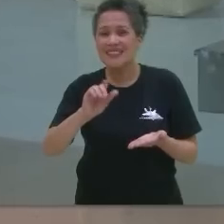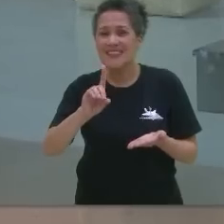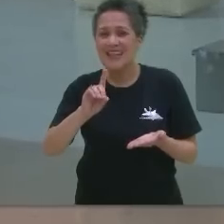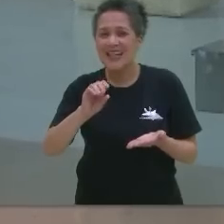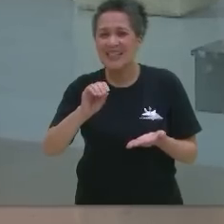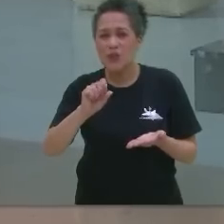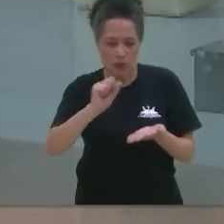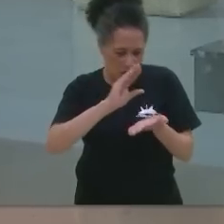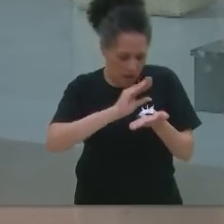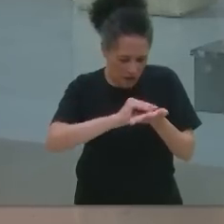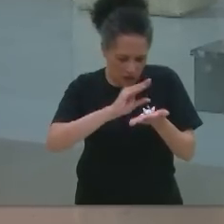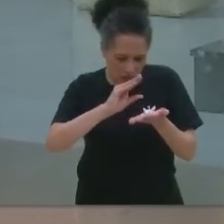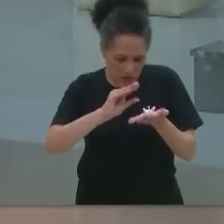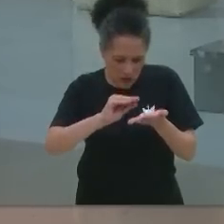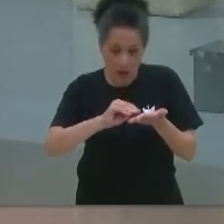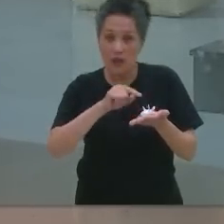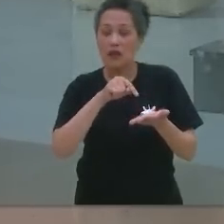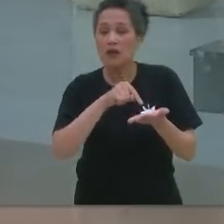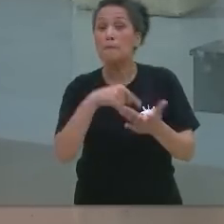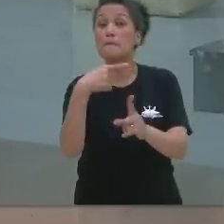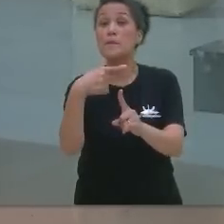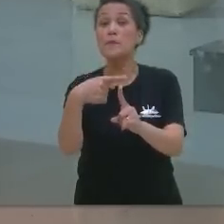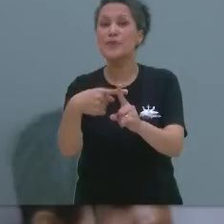cristianismo incomoda.